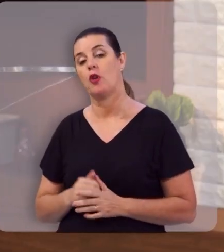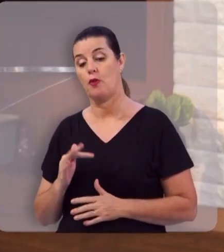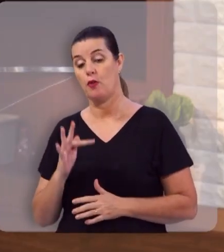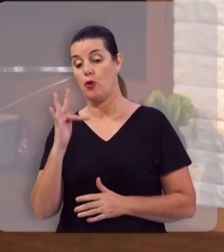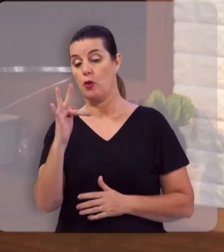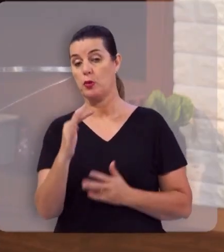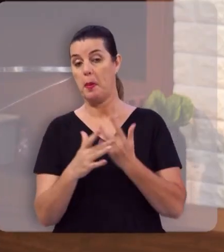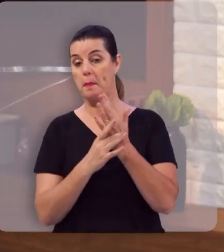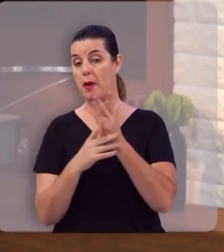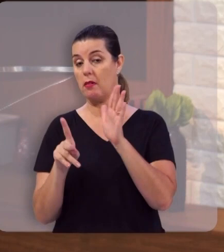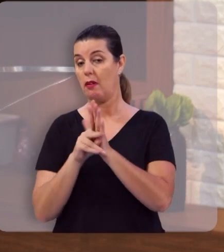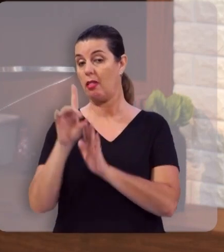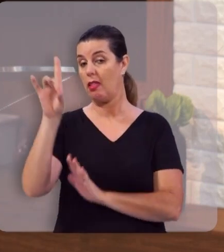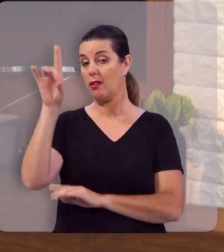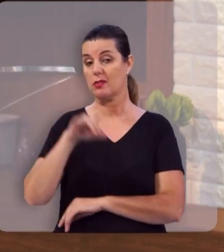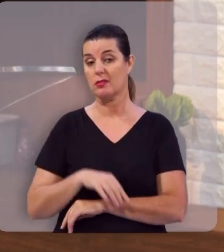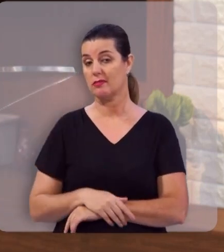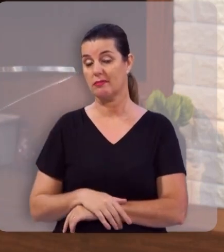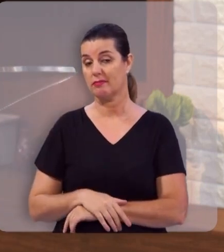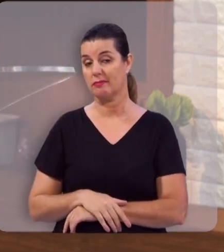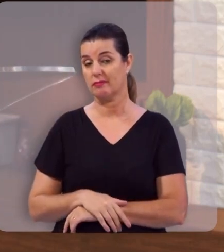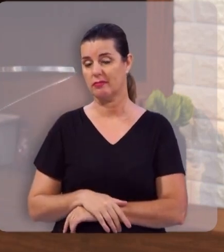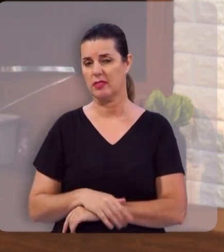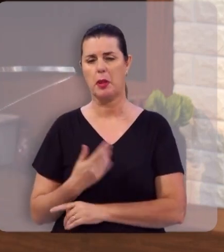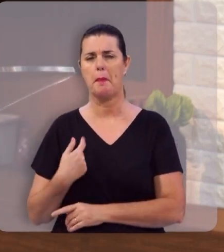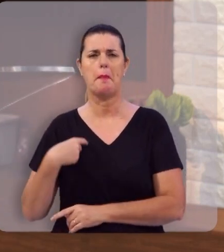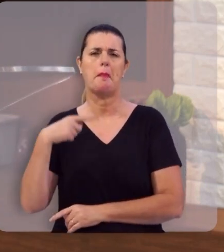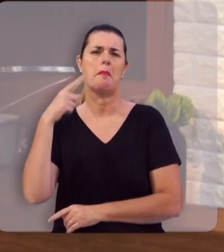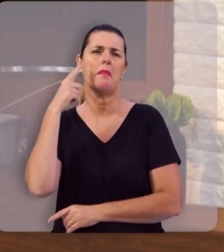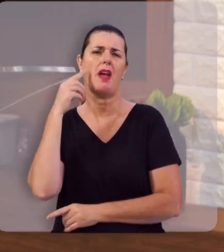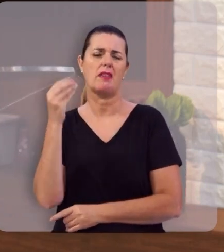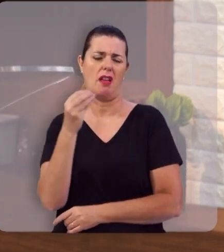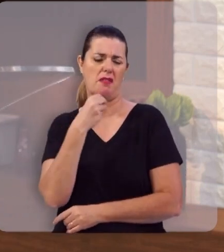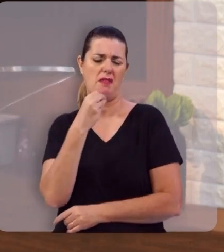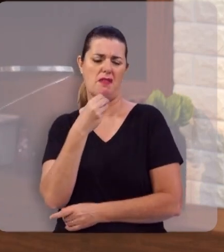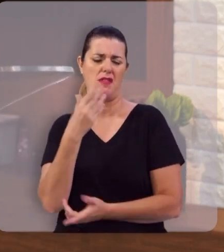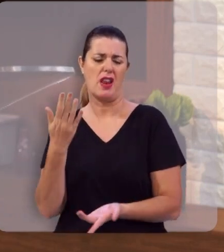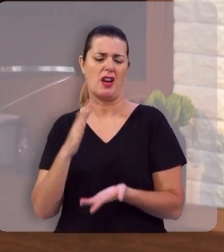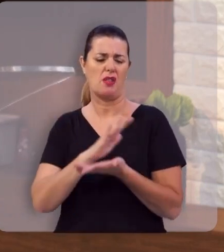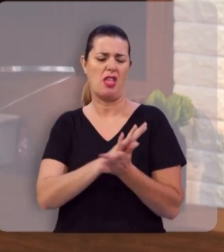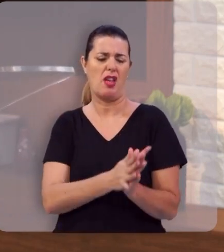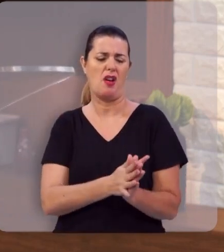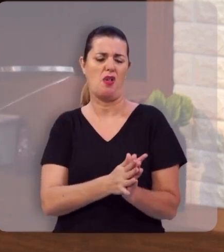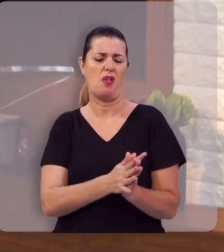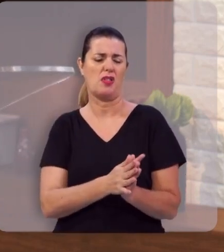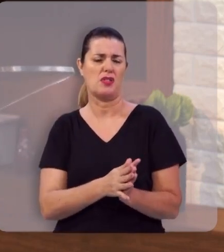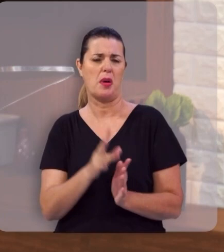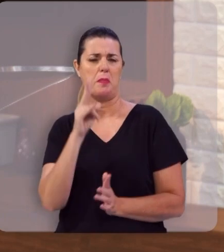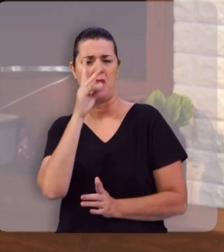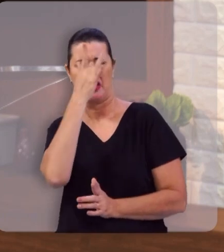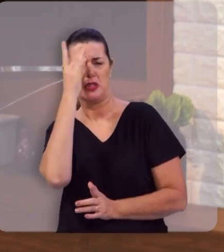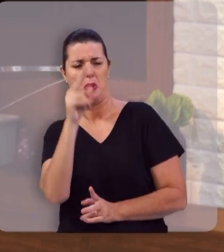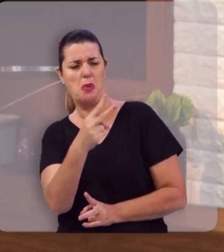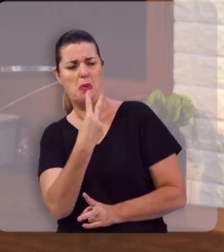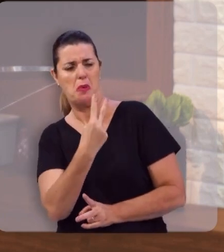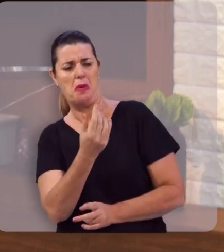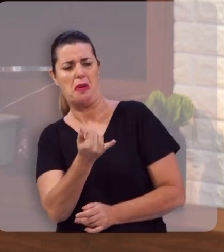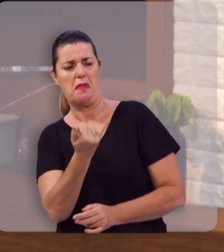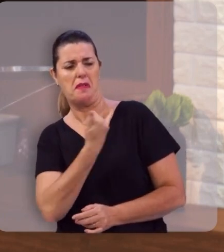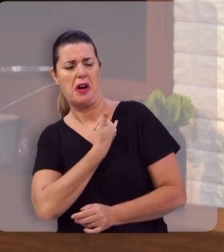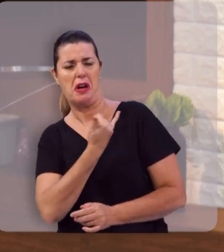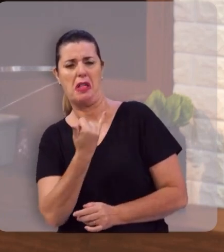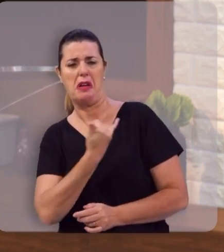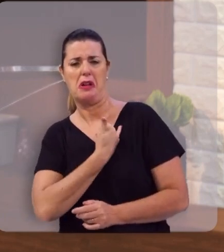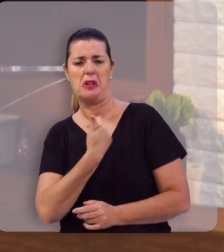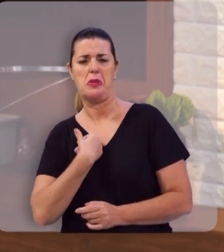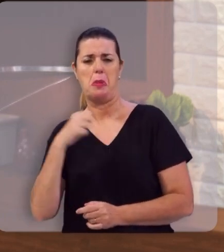O futuro está nas mãos de Deus. Não aposte no fracasso, não aposte na derrota, não escute a voz dos pessimistas, não escute os